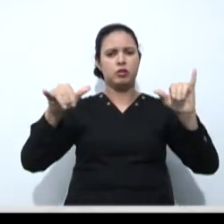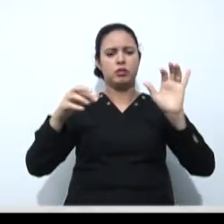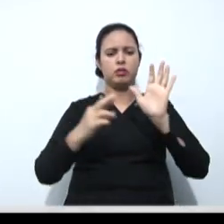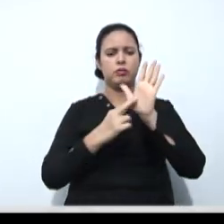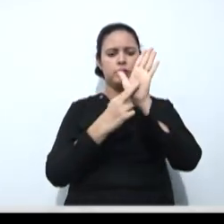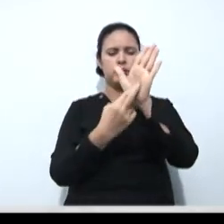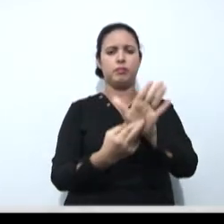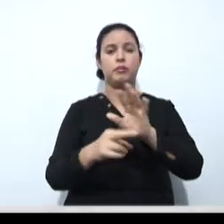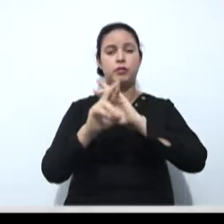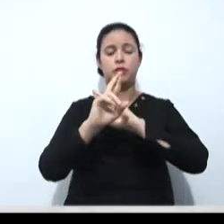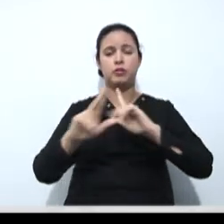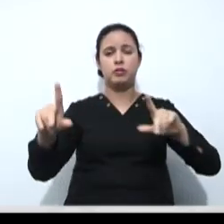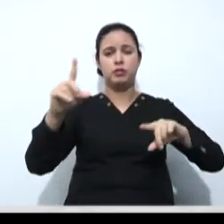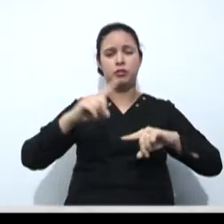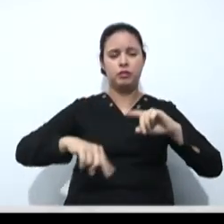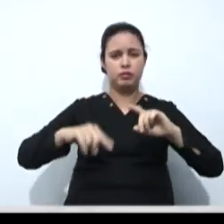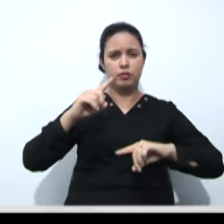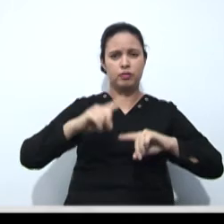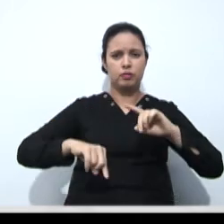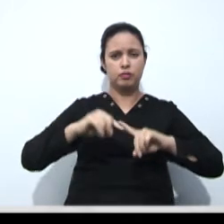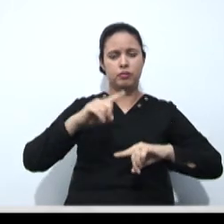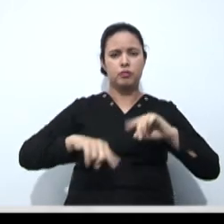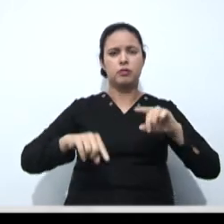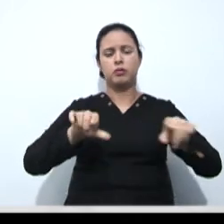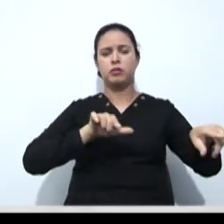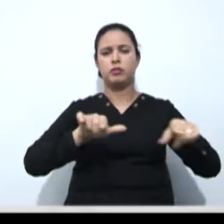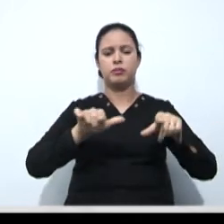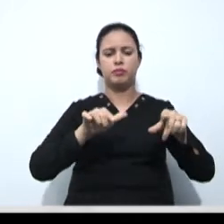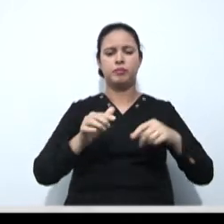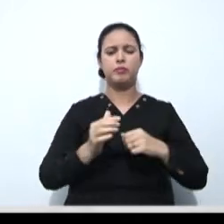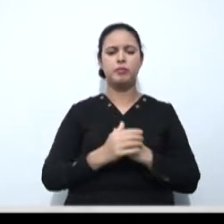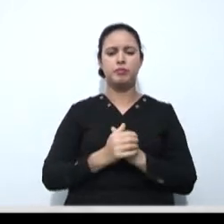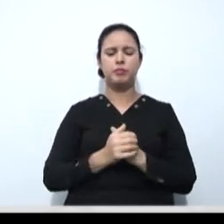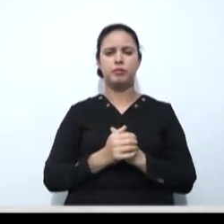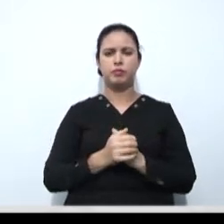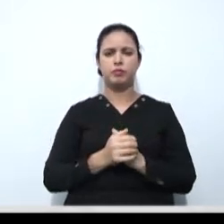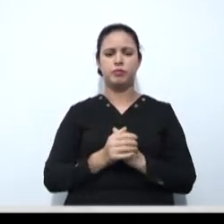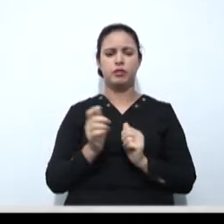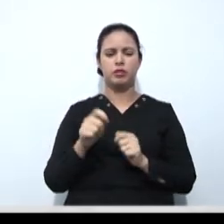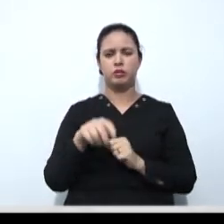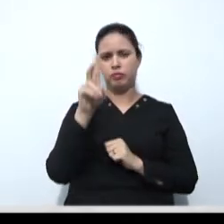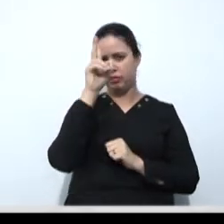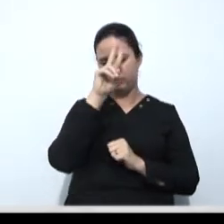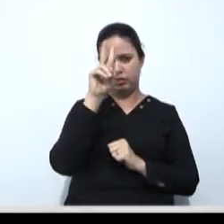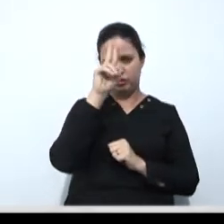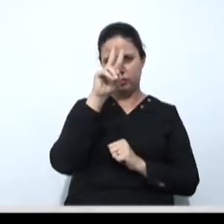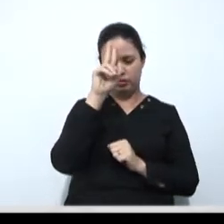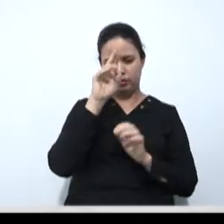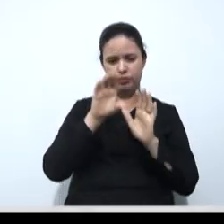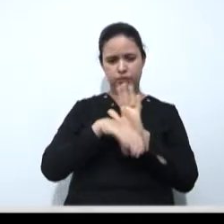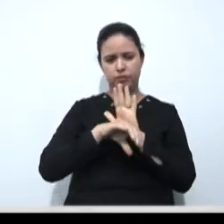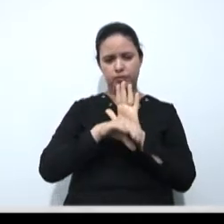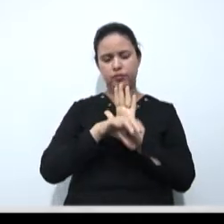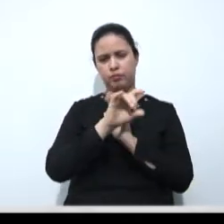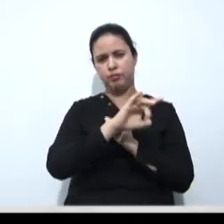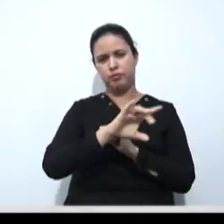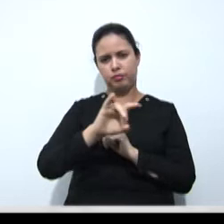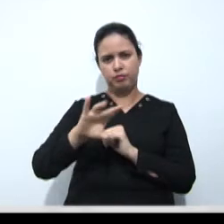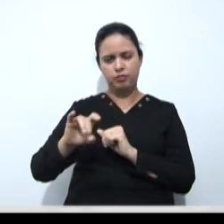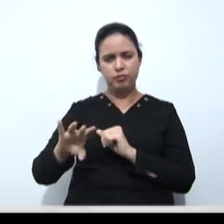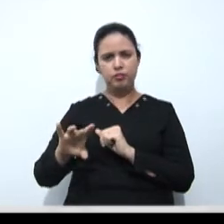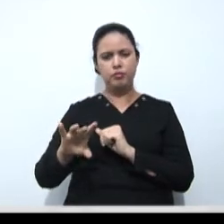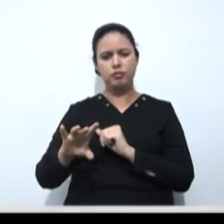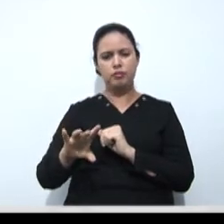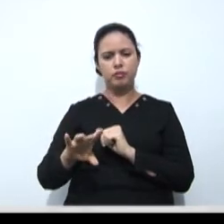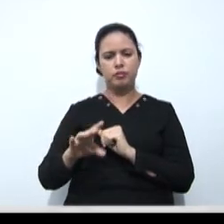meu produto, aquele meu serviço. E a gente pode resgatar também os conceitos de cada um.